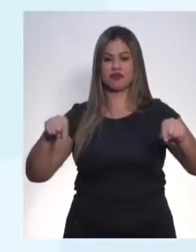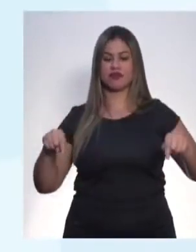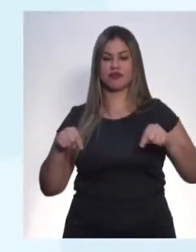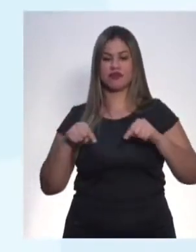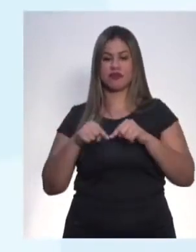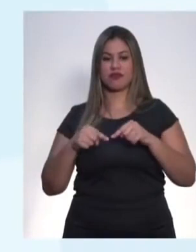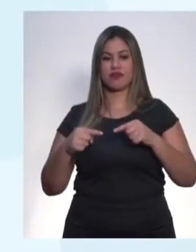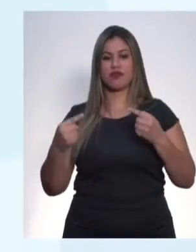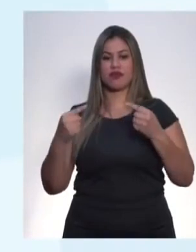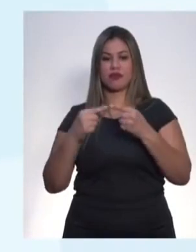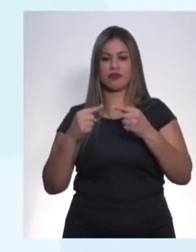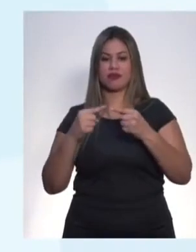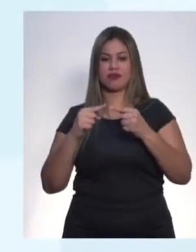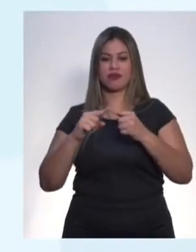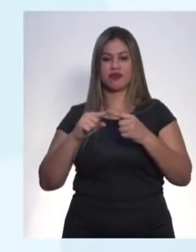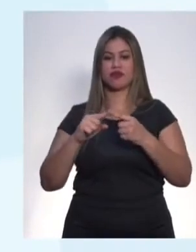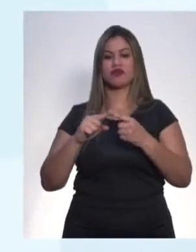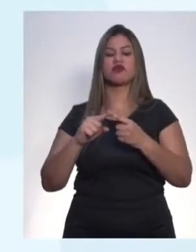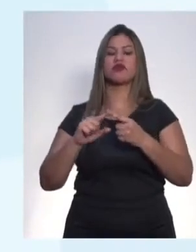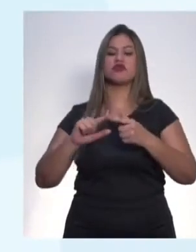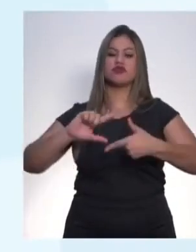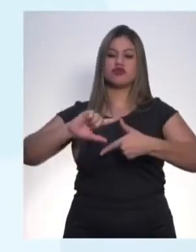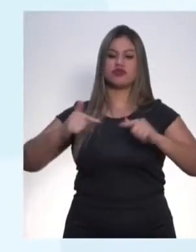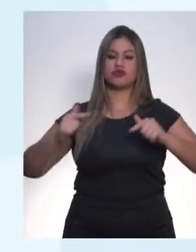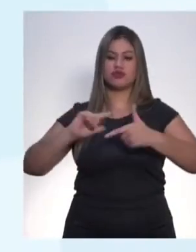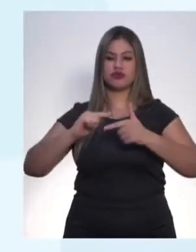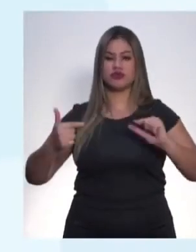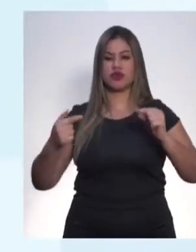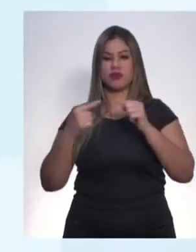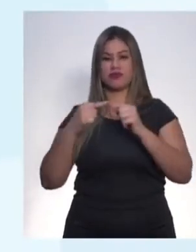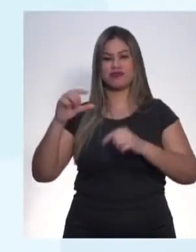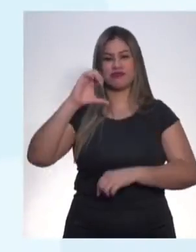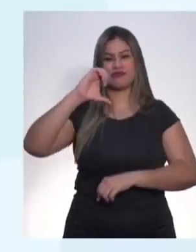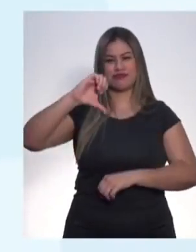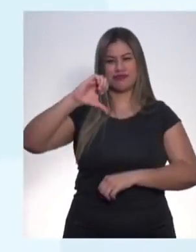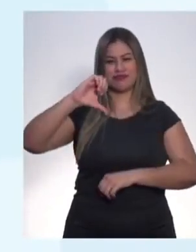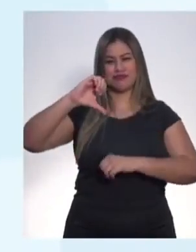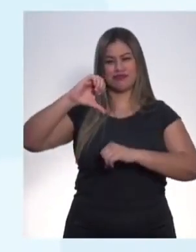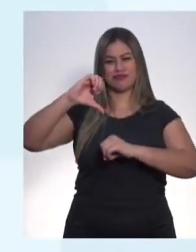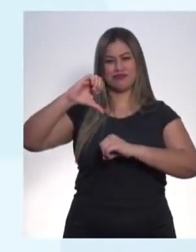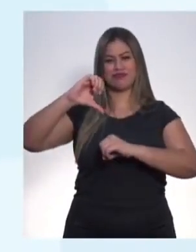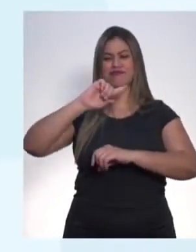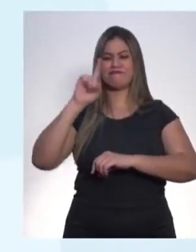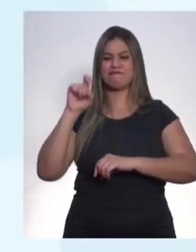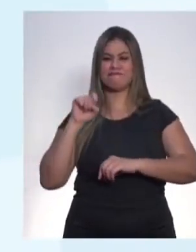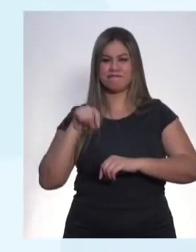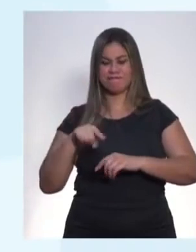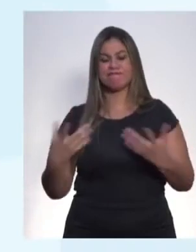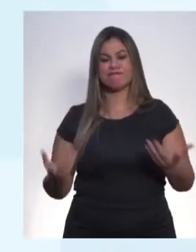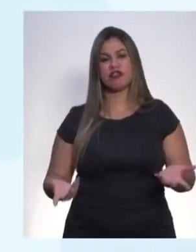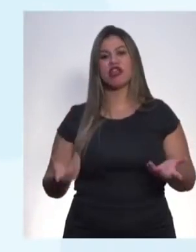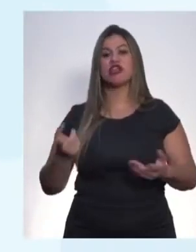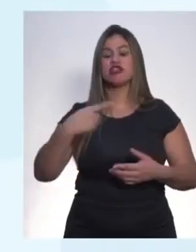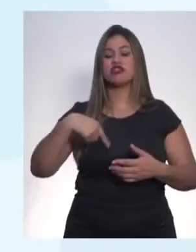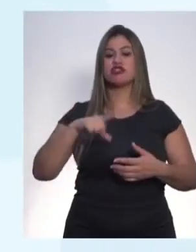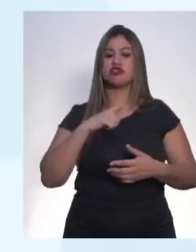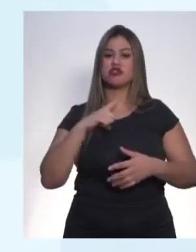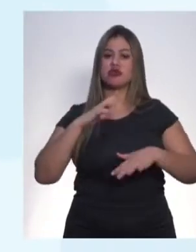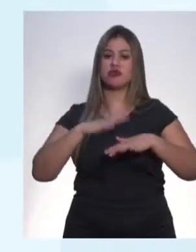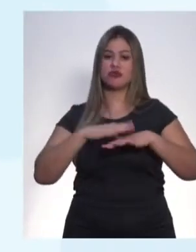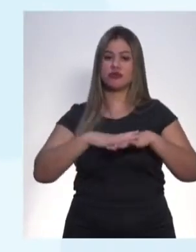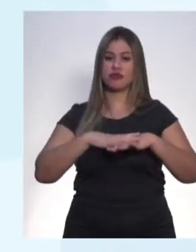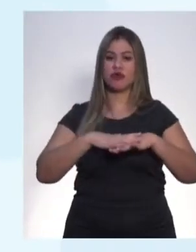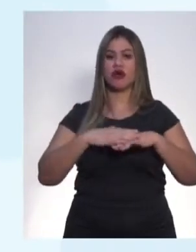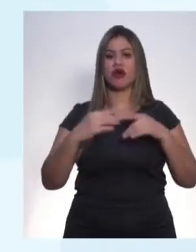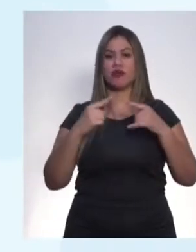áreas, cujas medidas das formas geométricas envolvem incógnitas. Ou seja, a gente vai resolver problemas que têm a ver com